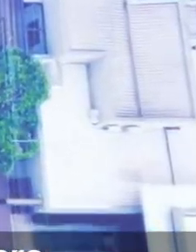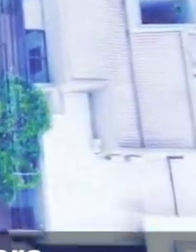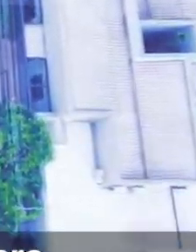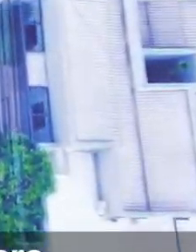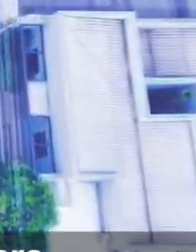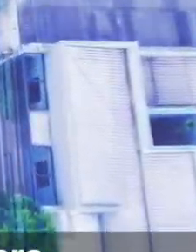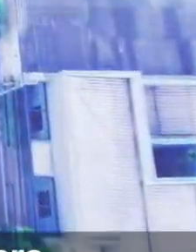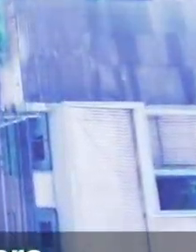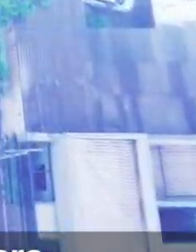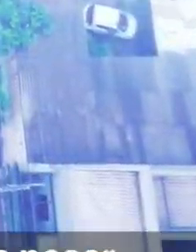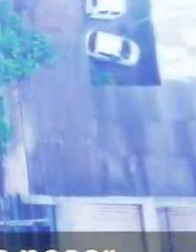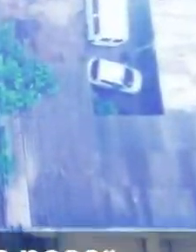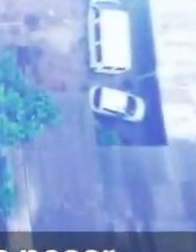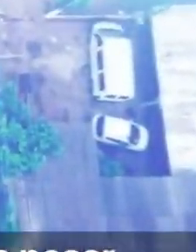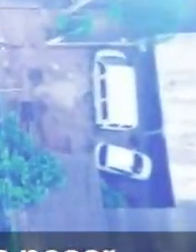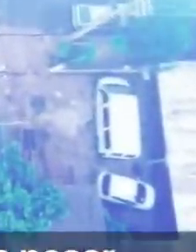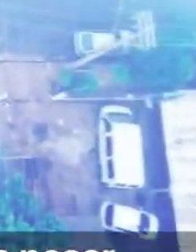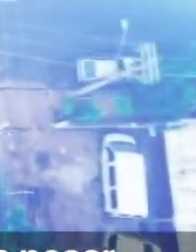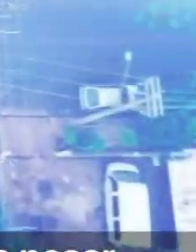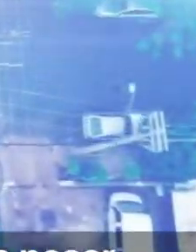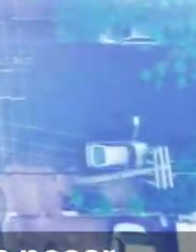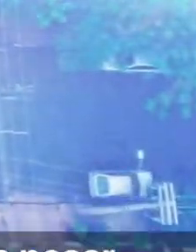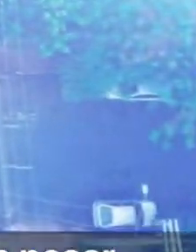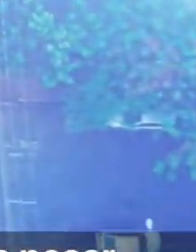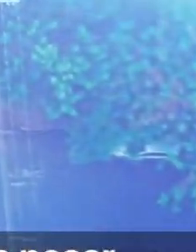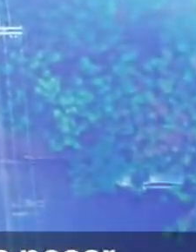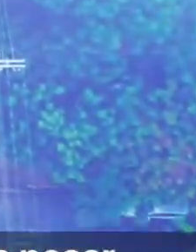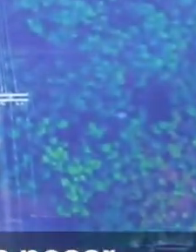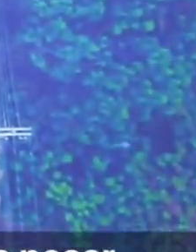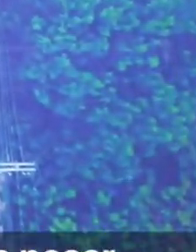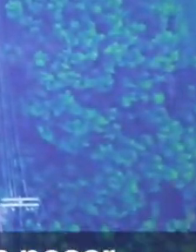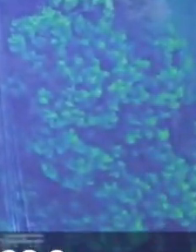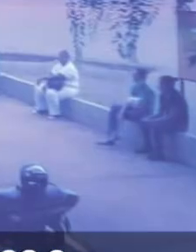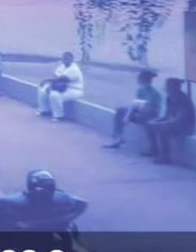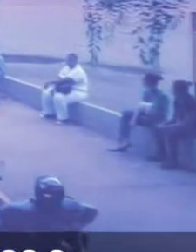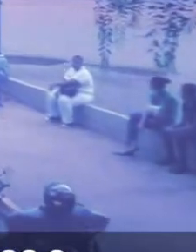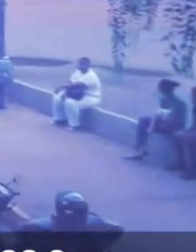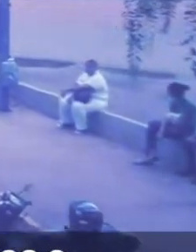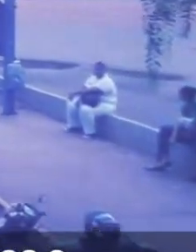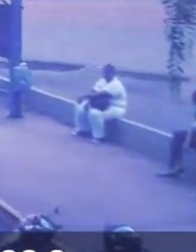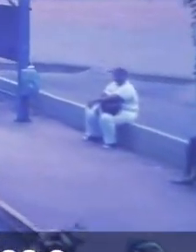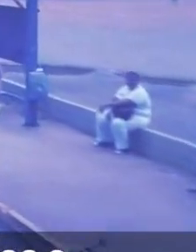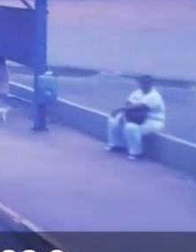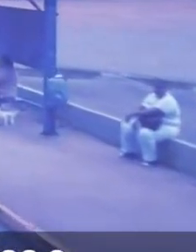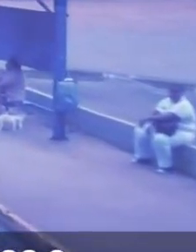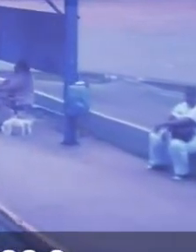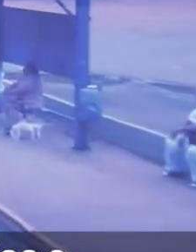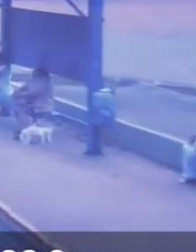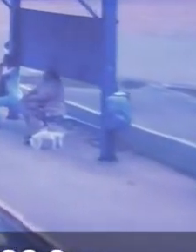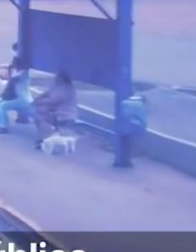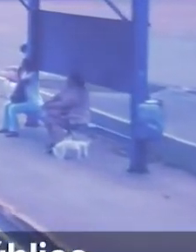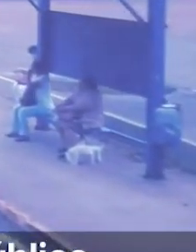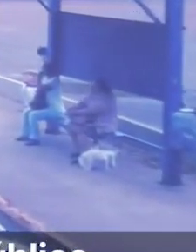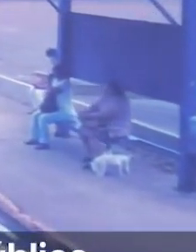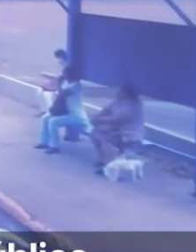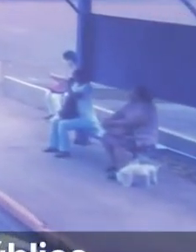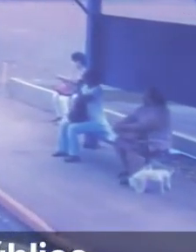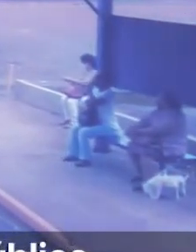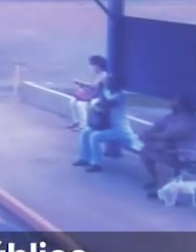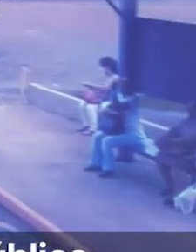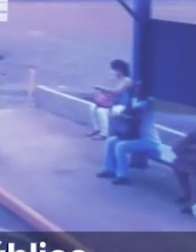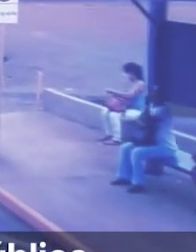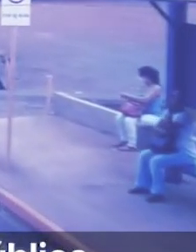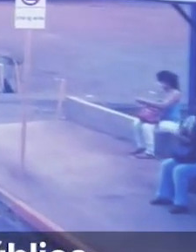proposições protocoladas na Câmara e apreciados os requerimentos de votos de pesar, de aplauso, de convocação de secretários e de